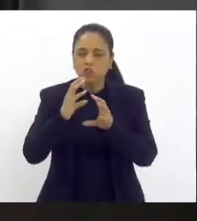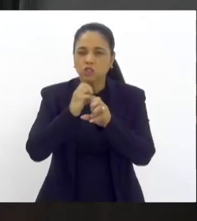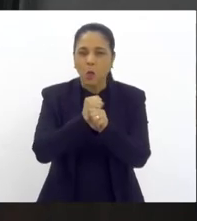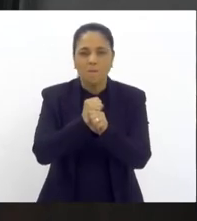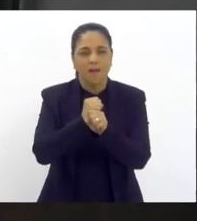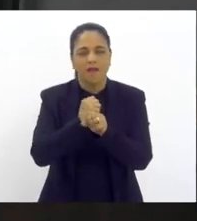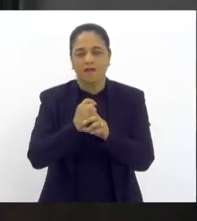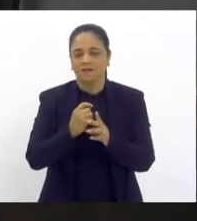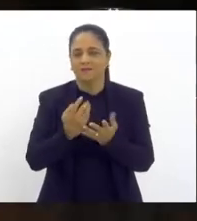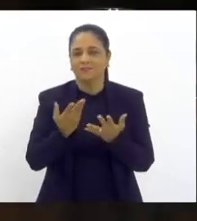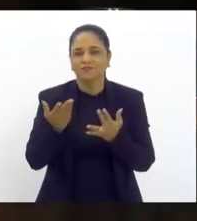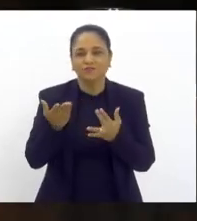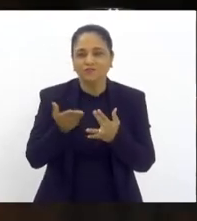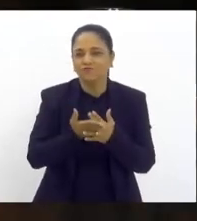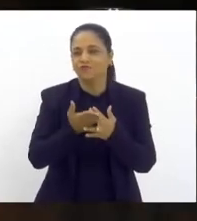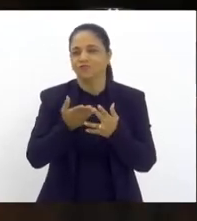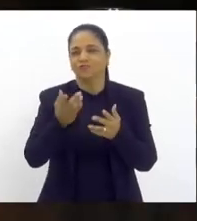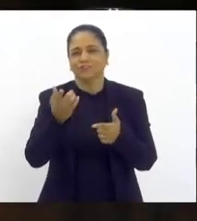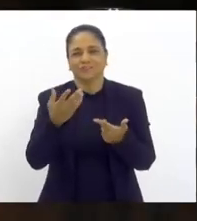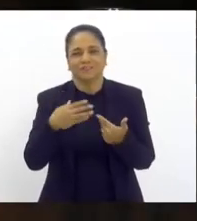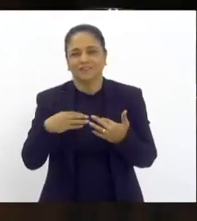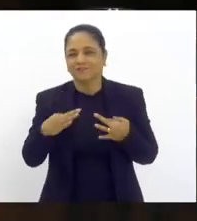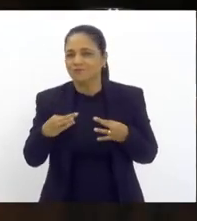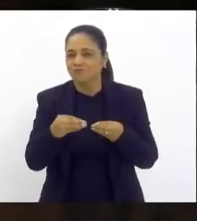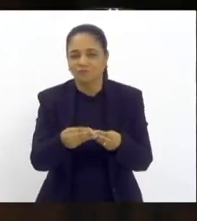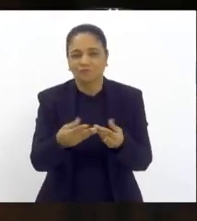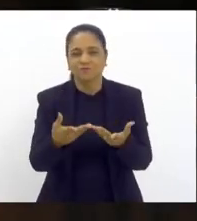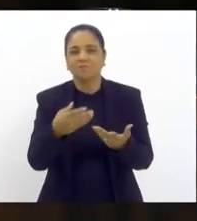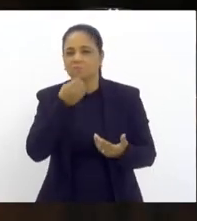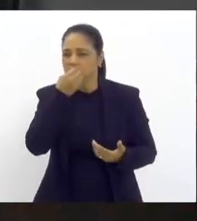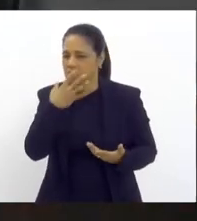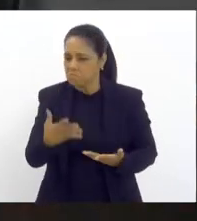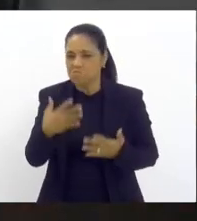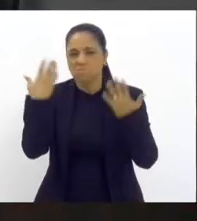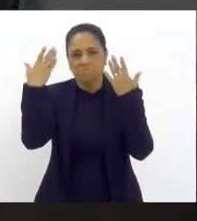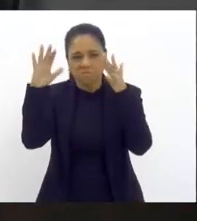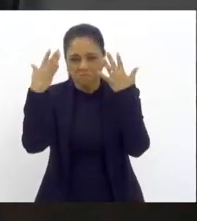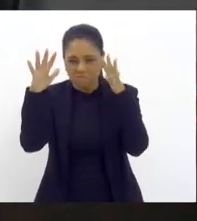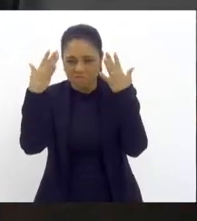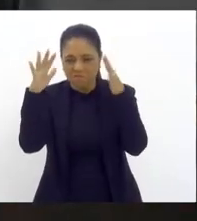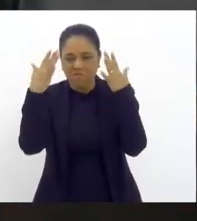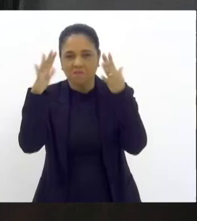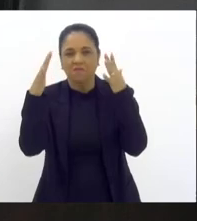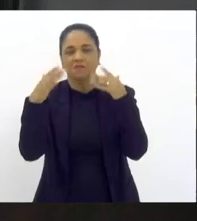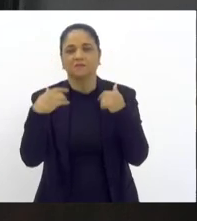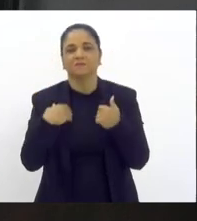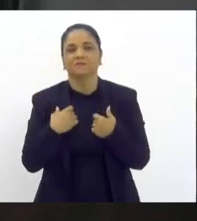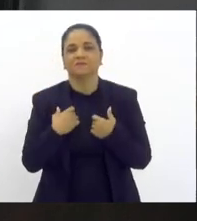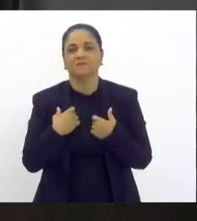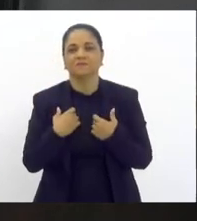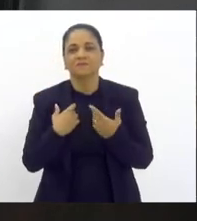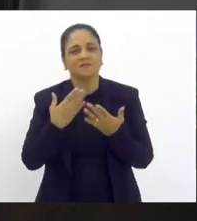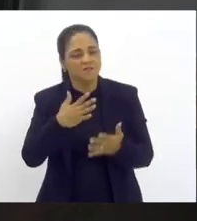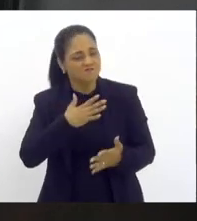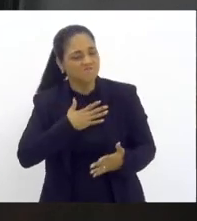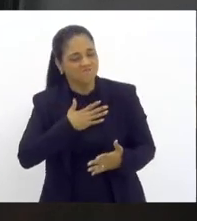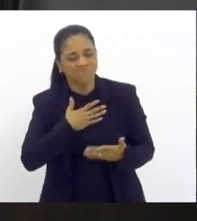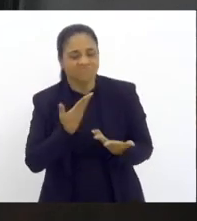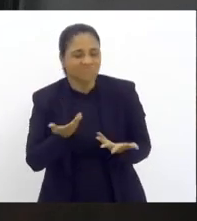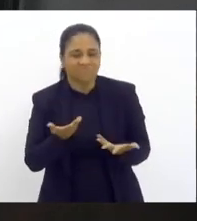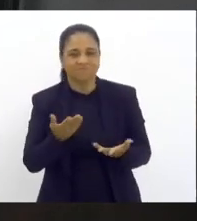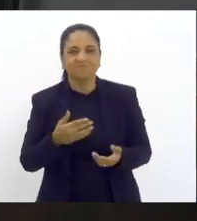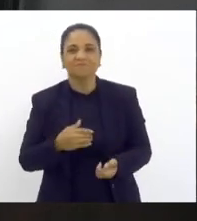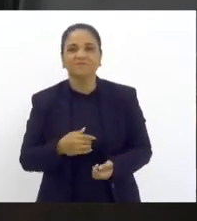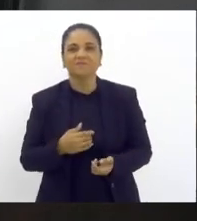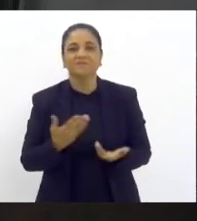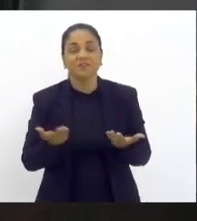dividida. Parabéns, está saindo super bem. E eu não esperaria outra coisa de Vossa Excelência. Então,